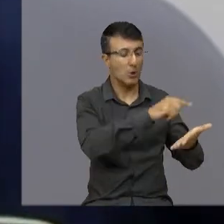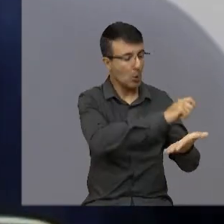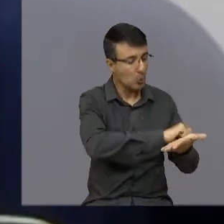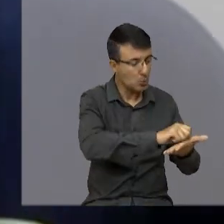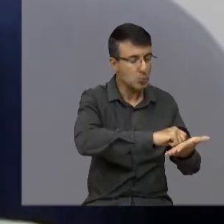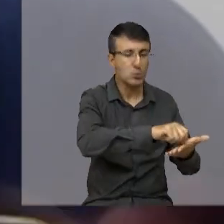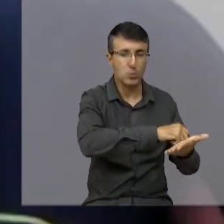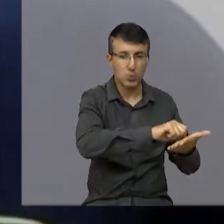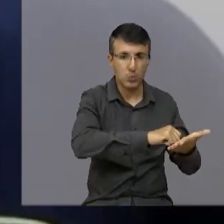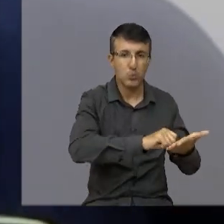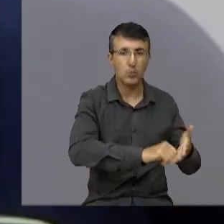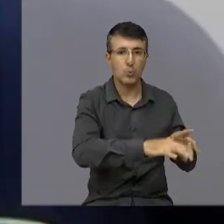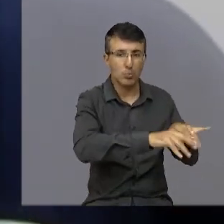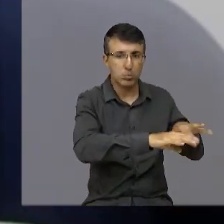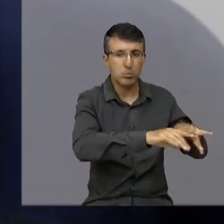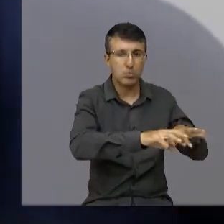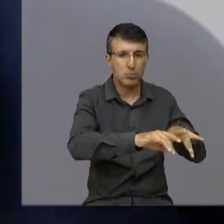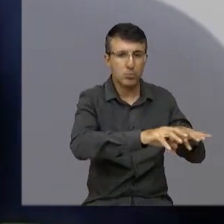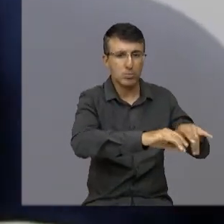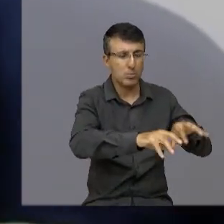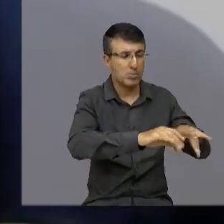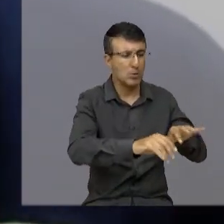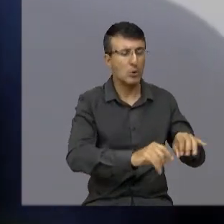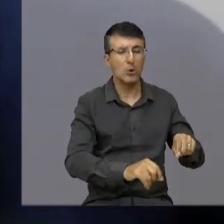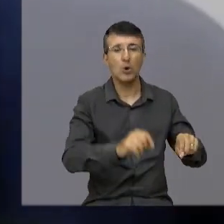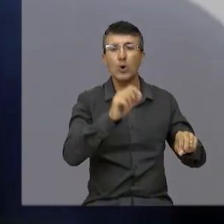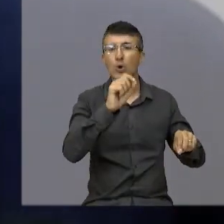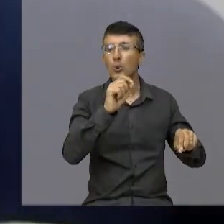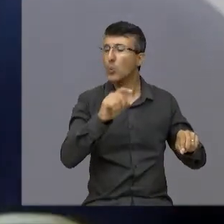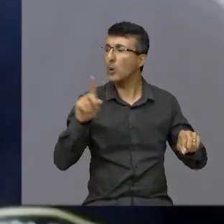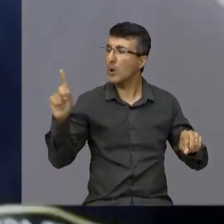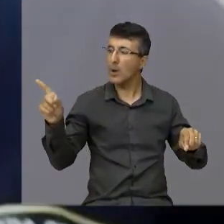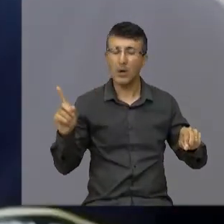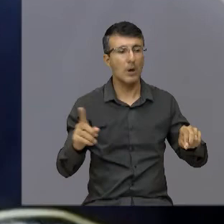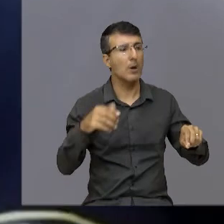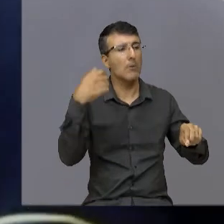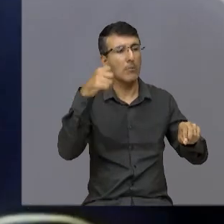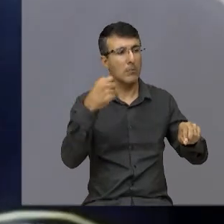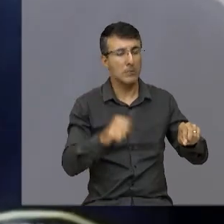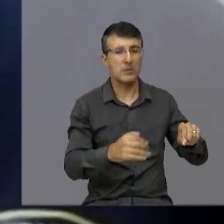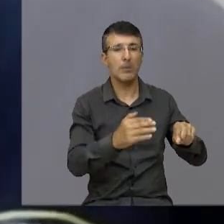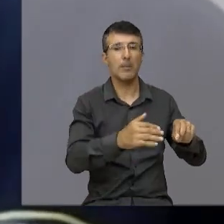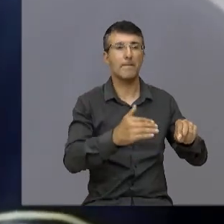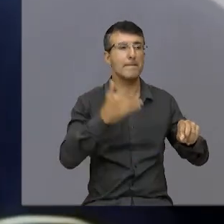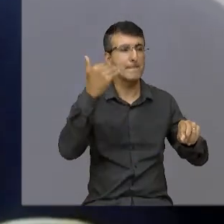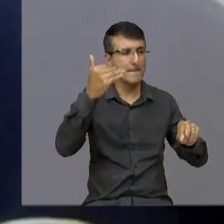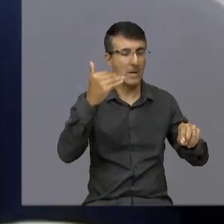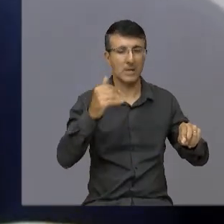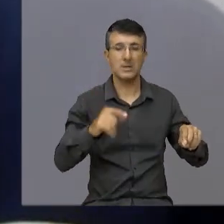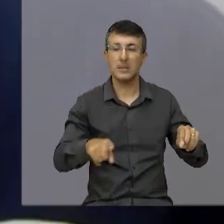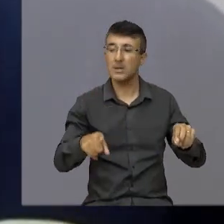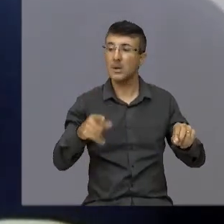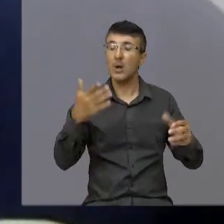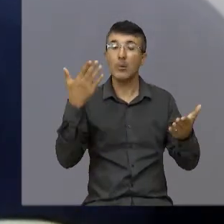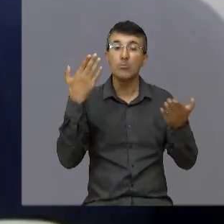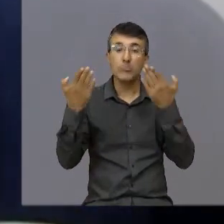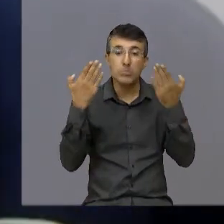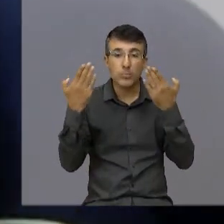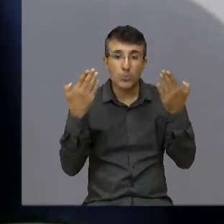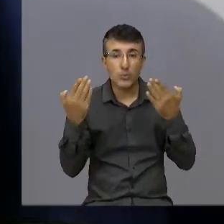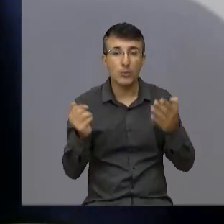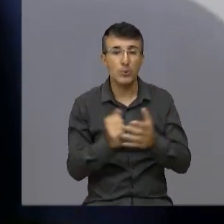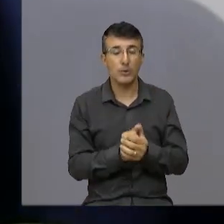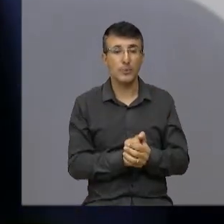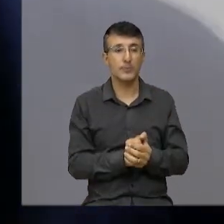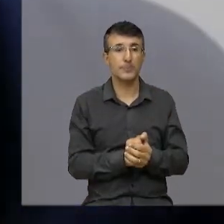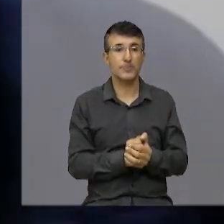o que elas precisavam bastante? De um atendimento psicológico e um atendimento da assistente social, que na minha